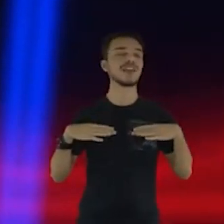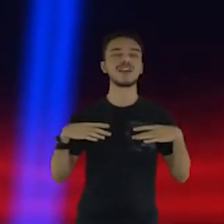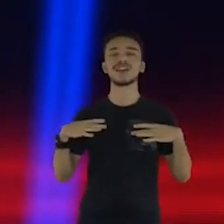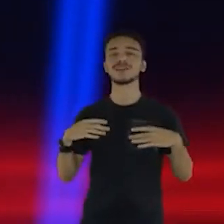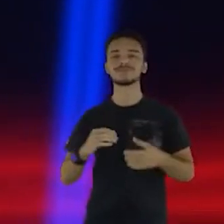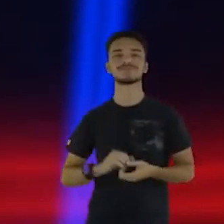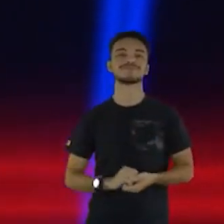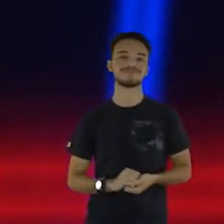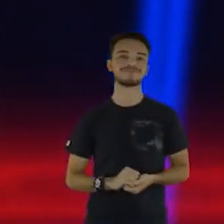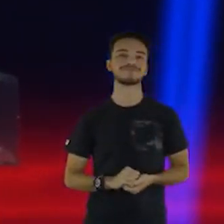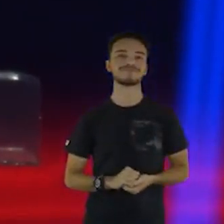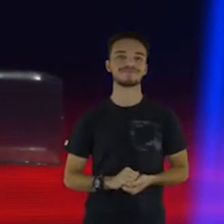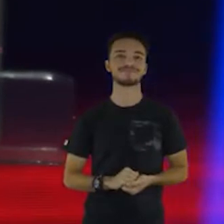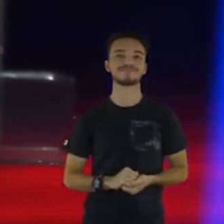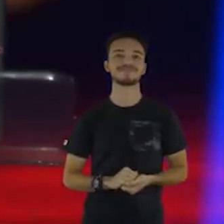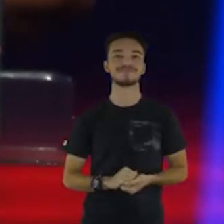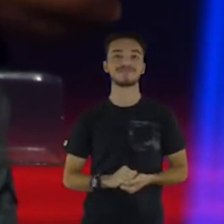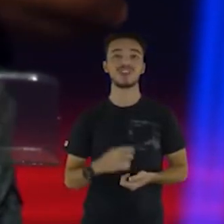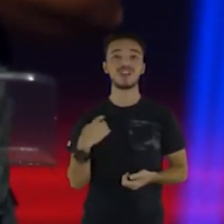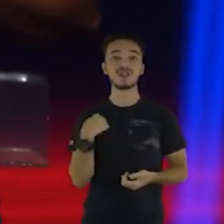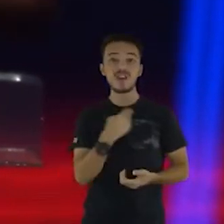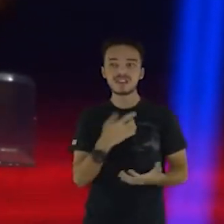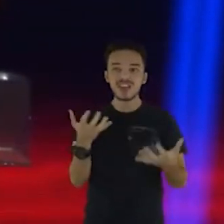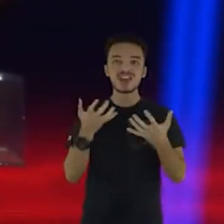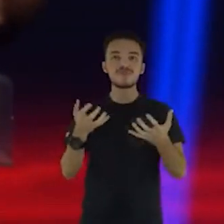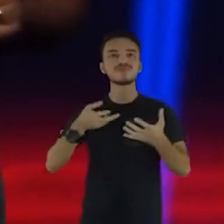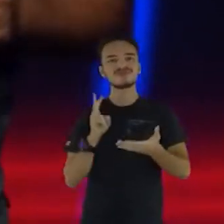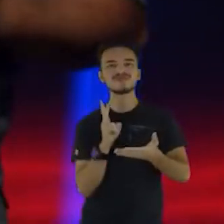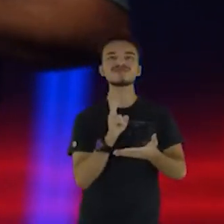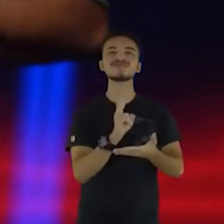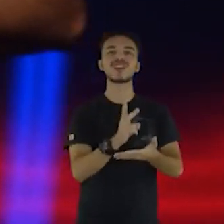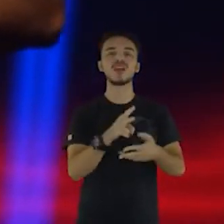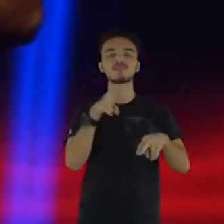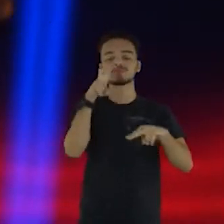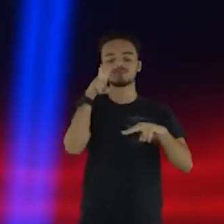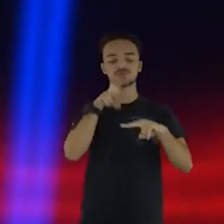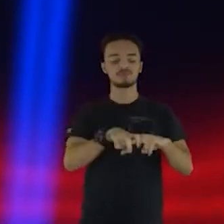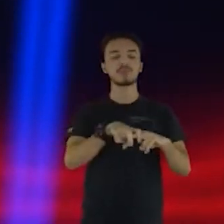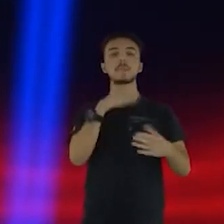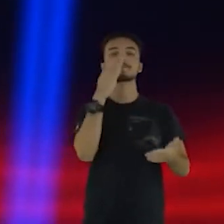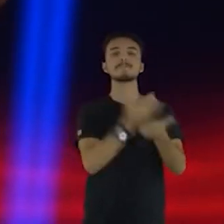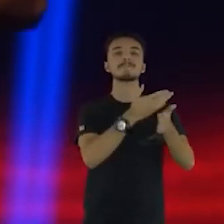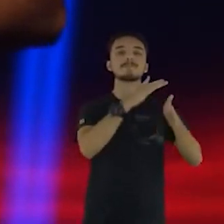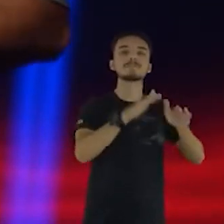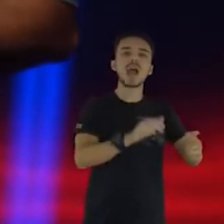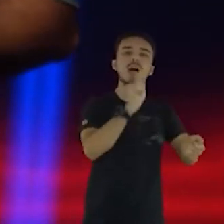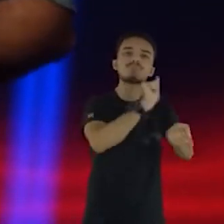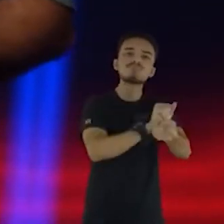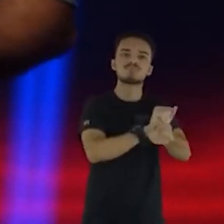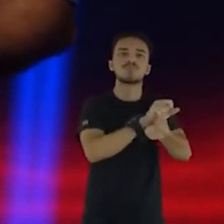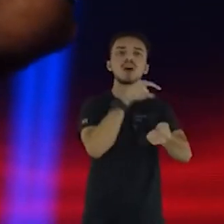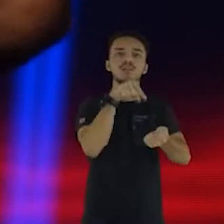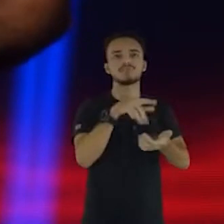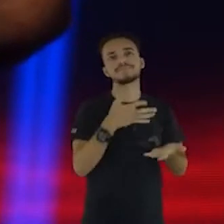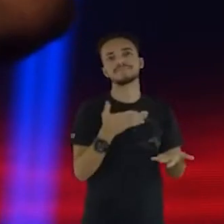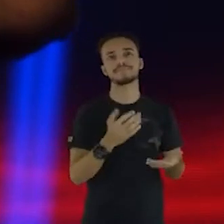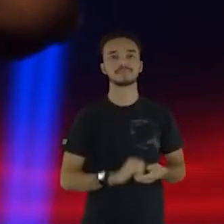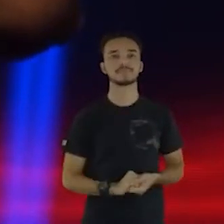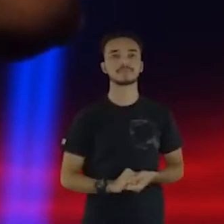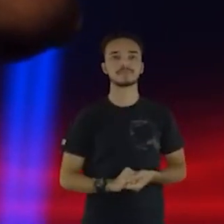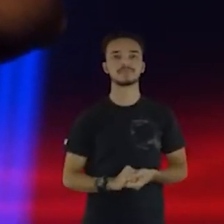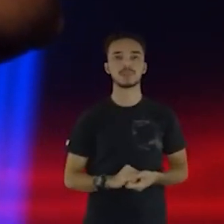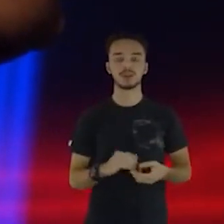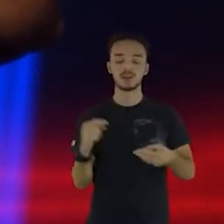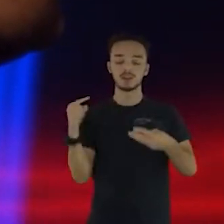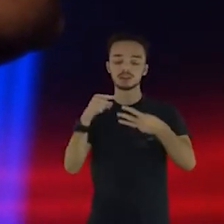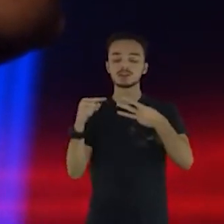o nosso corpo quer cada dia mais isso. Mas essas três palavras que eu fiz você repetir durante o texto,